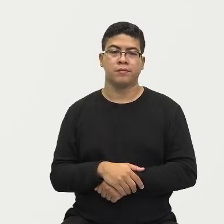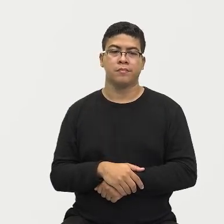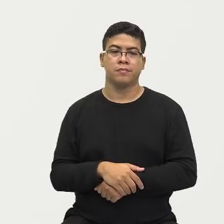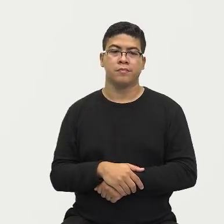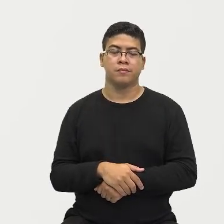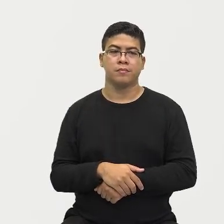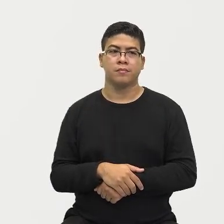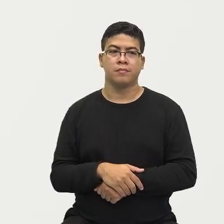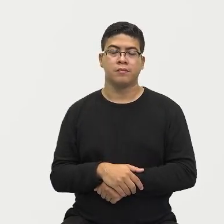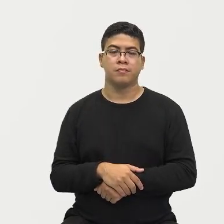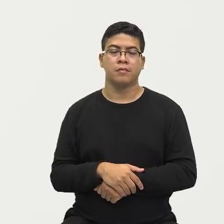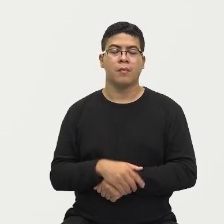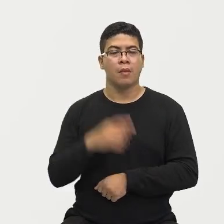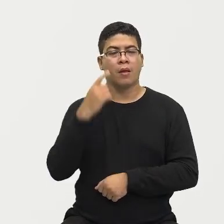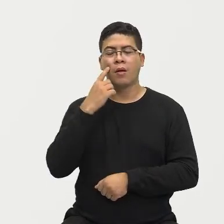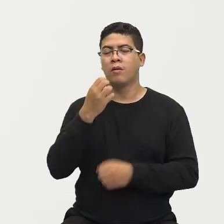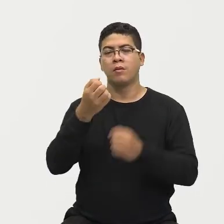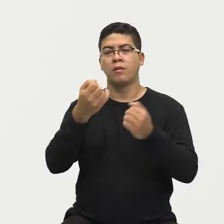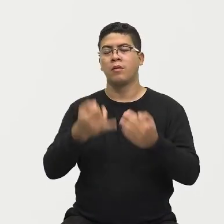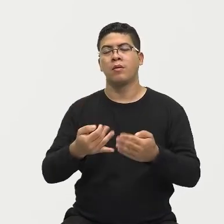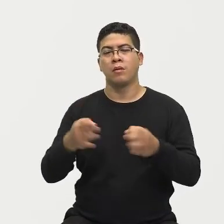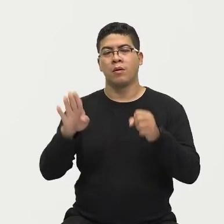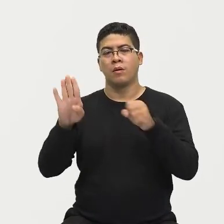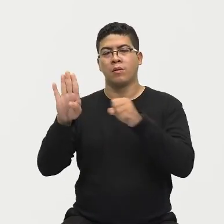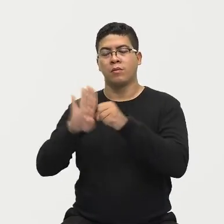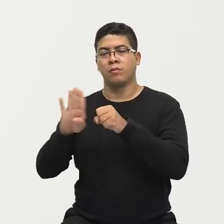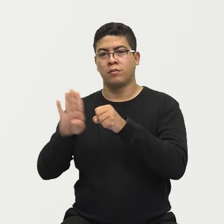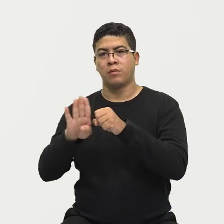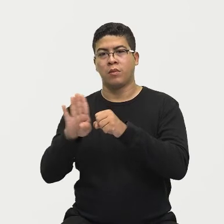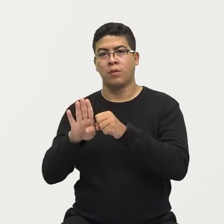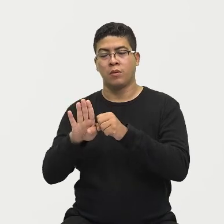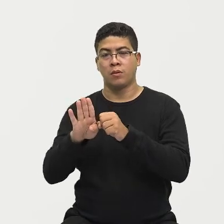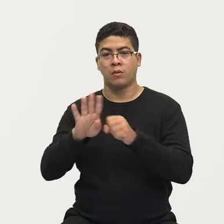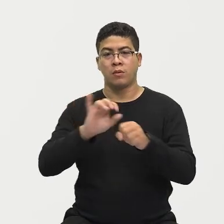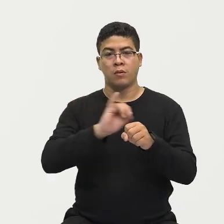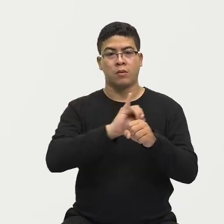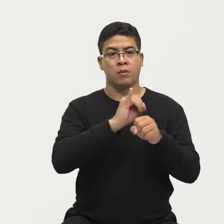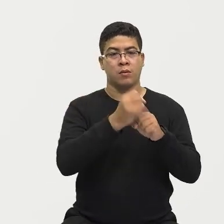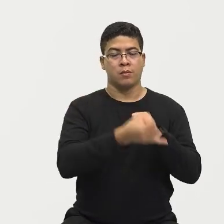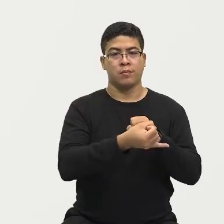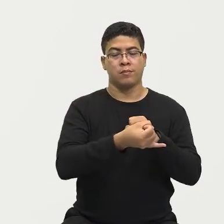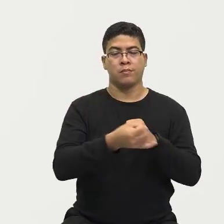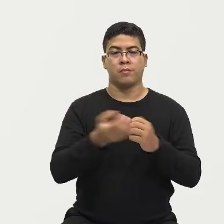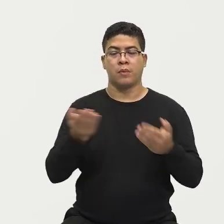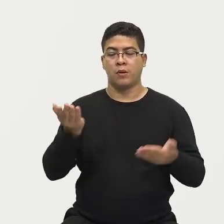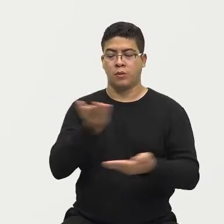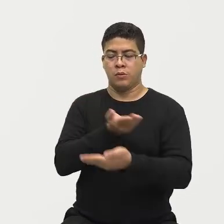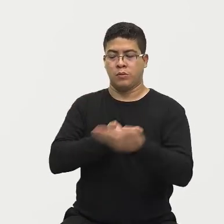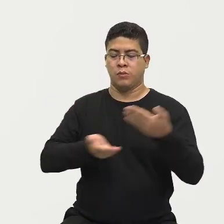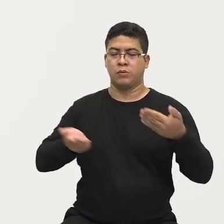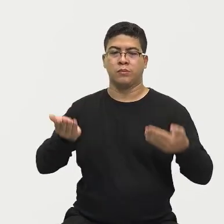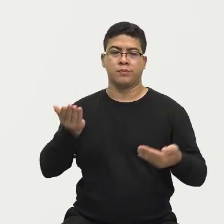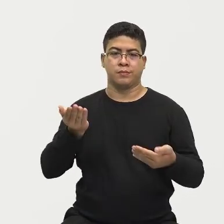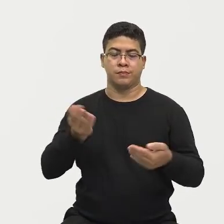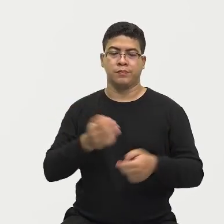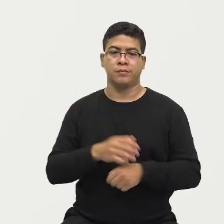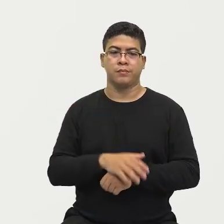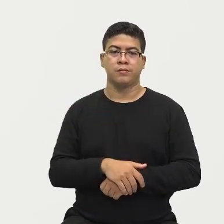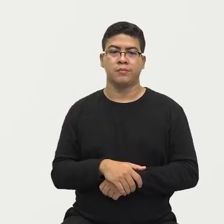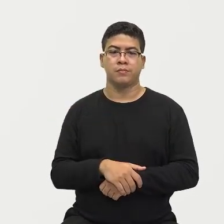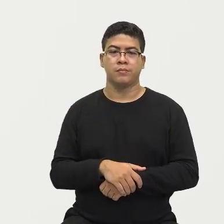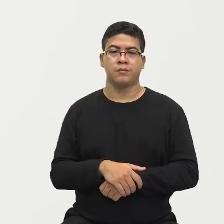um pouco aí sobre essa relação do substantivo com o adjetivo. Vamos lá.